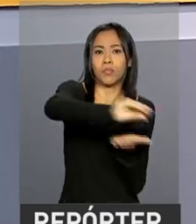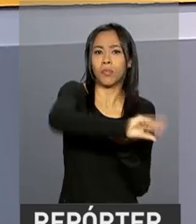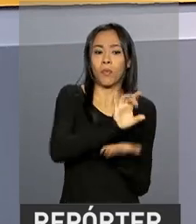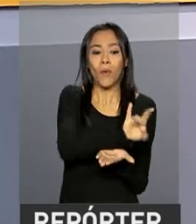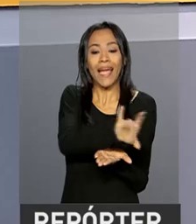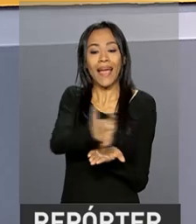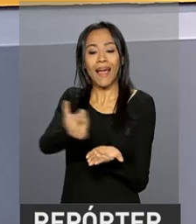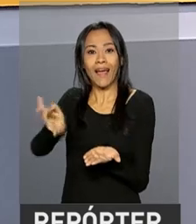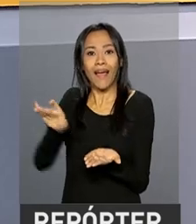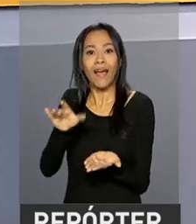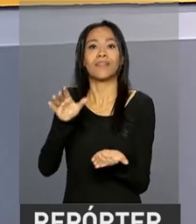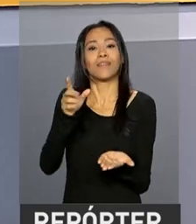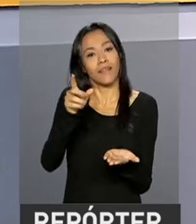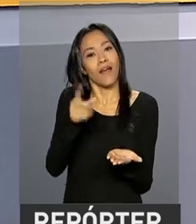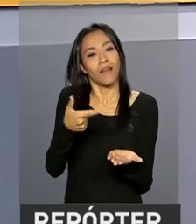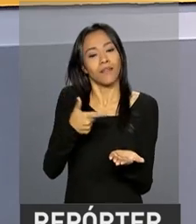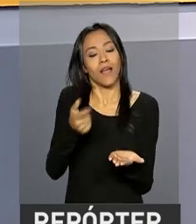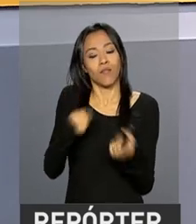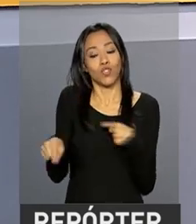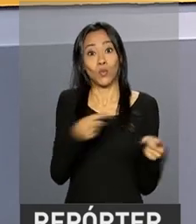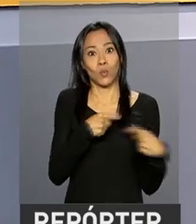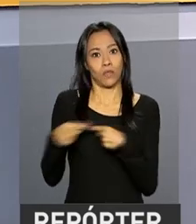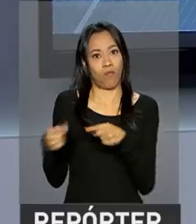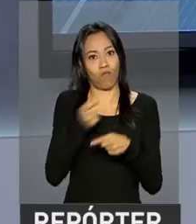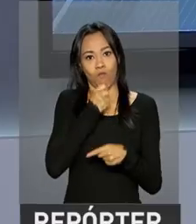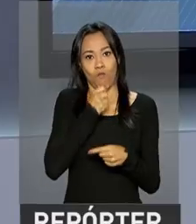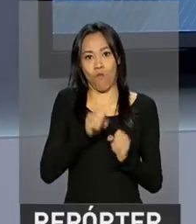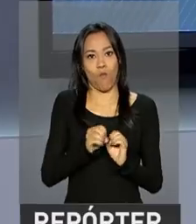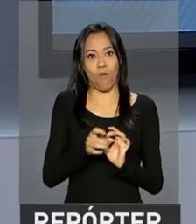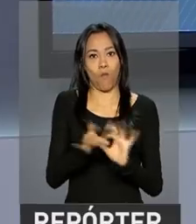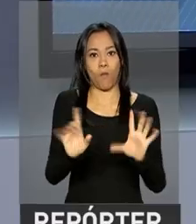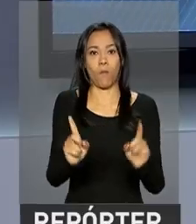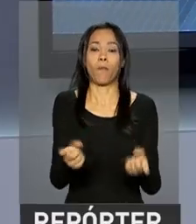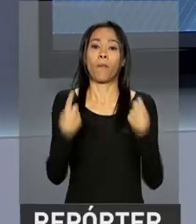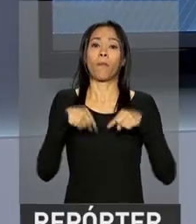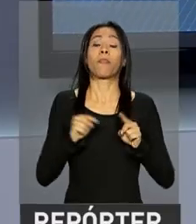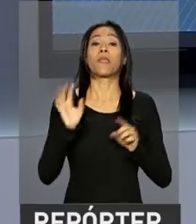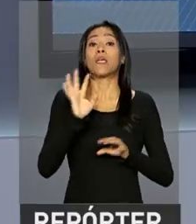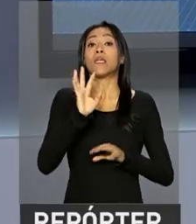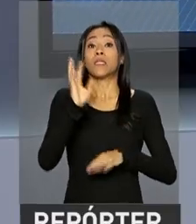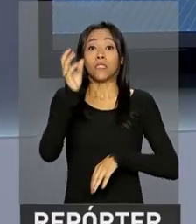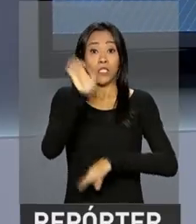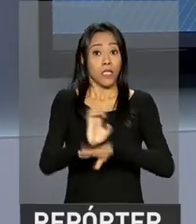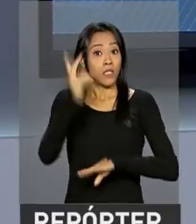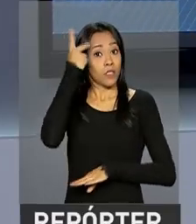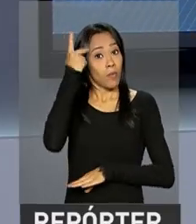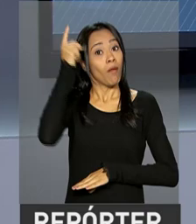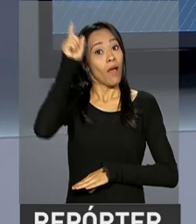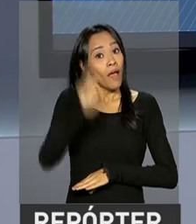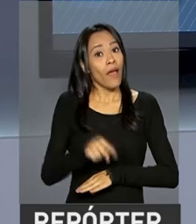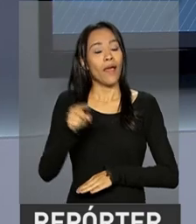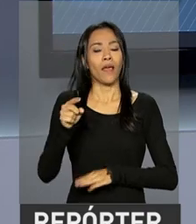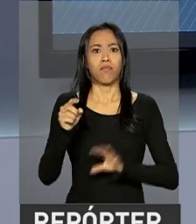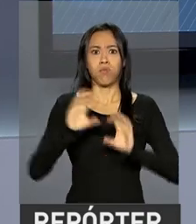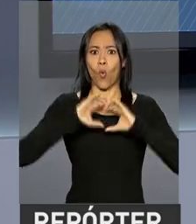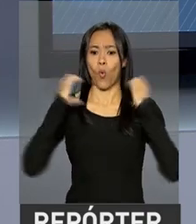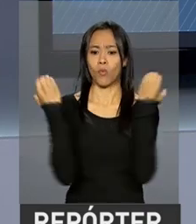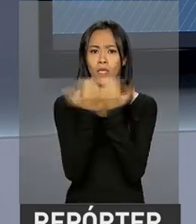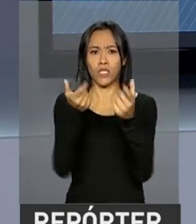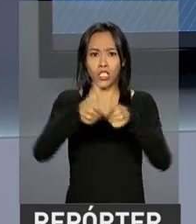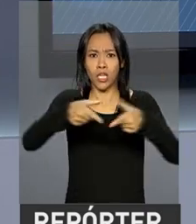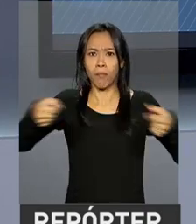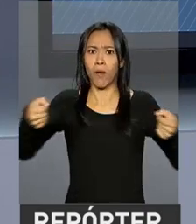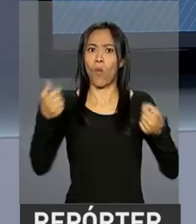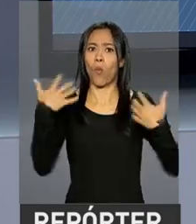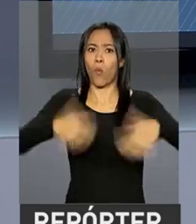Ministério, segundo Maggi, ainda estão em discussão. São Paulo é um dos maiores redutos da comunidade japonesa fora do